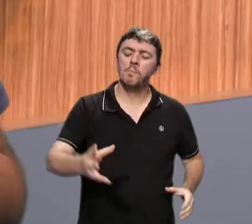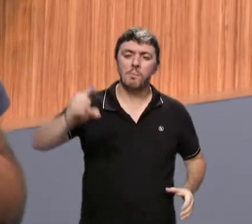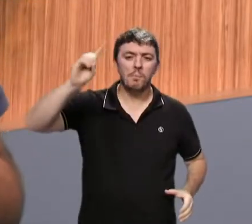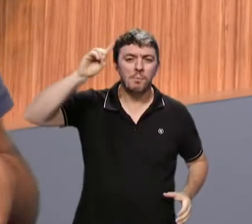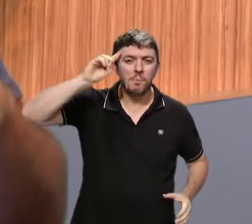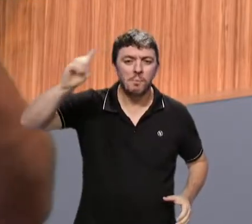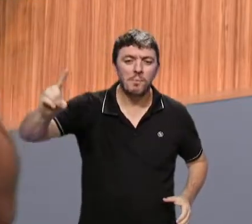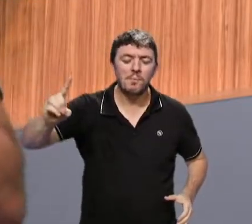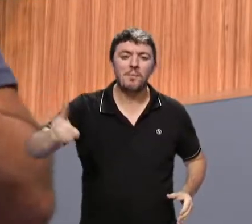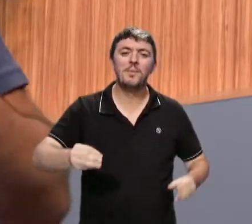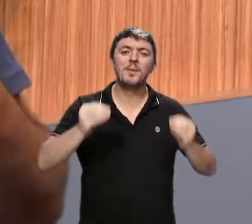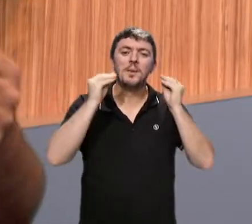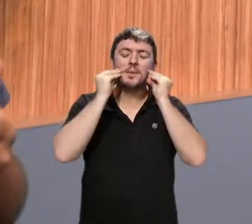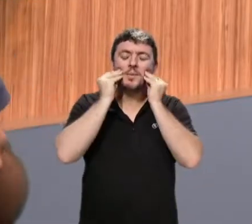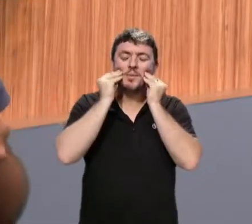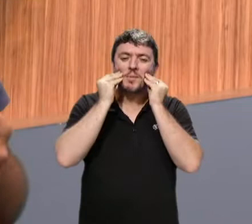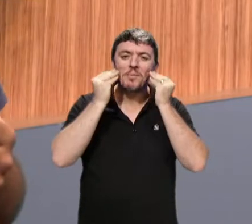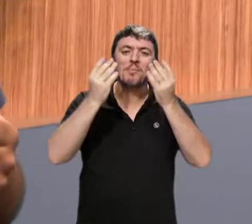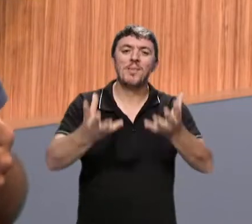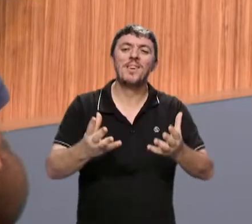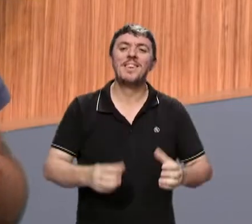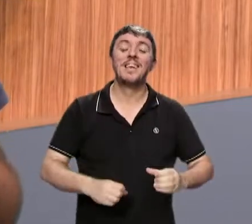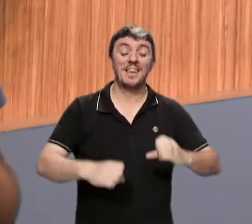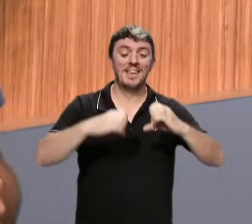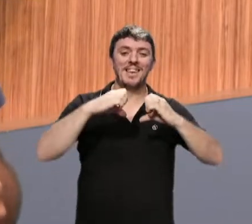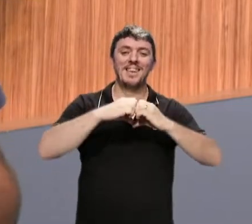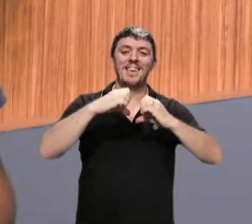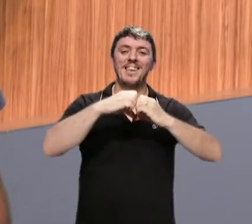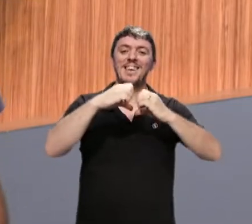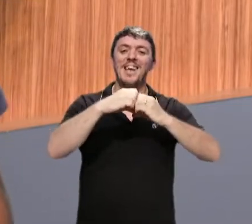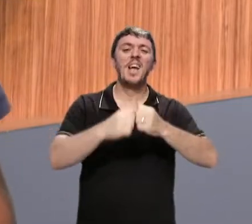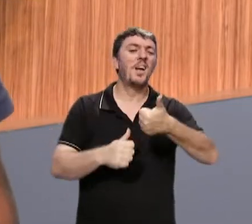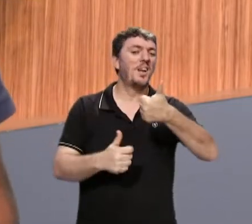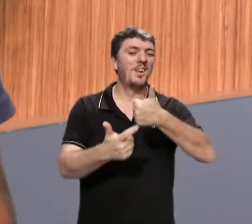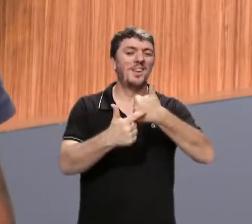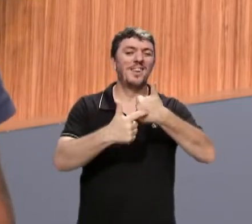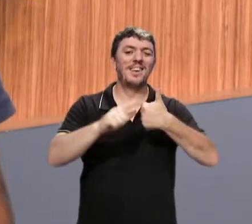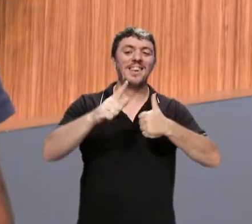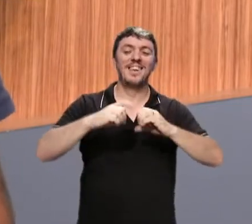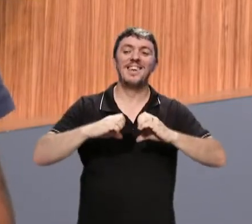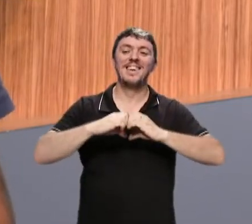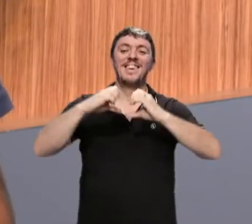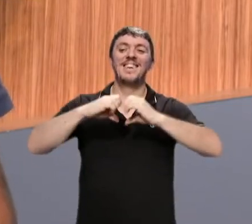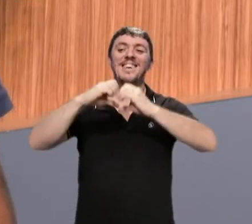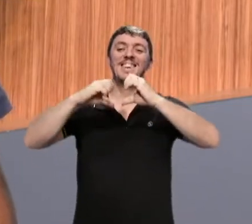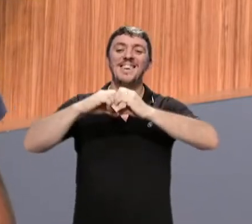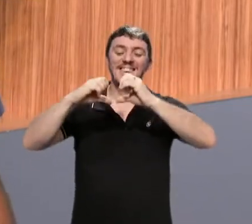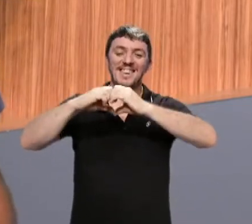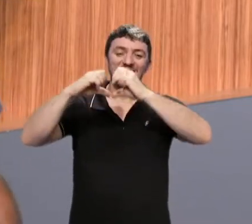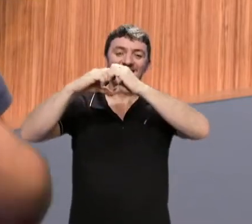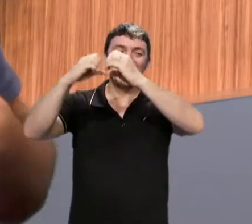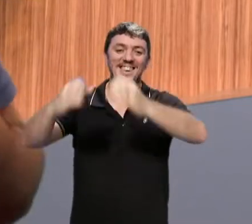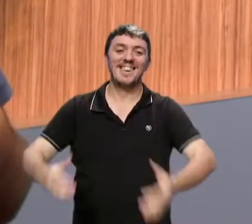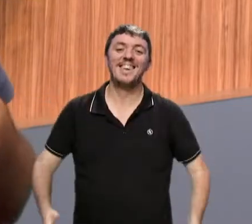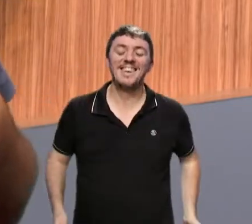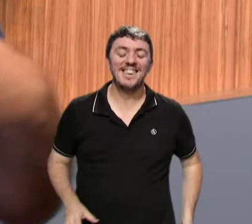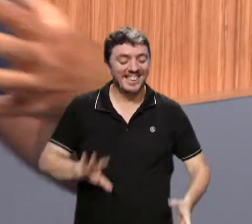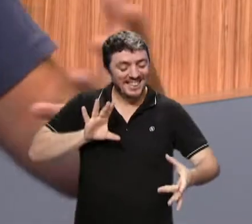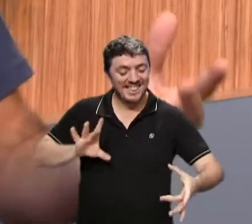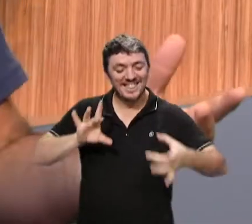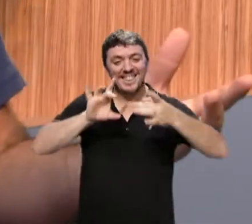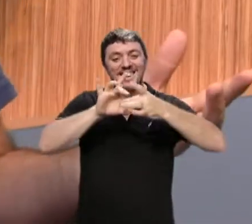um beijo ali pra vocês. Eu adoro curtir com o coração. Não curto com joinha, não. Eu curto com o coração logo pra gente ficar sempre conectados de uma maneira